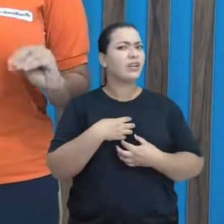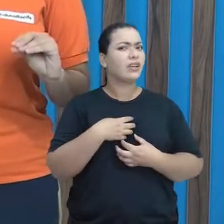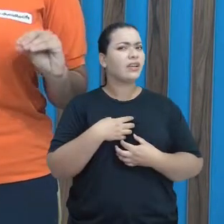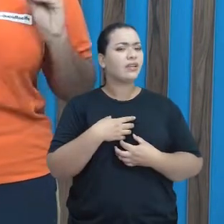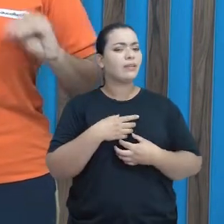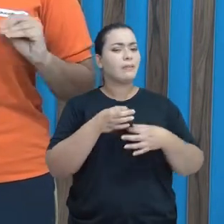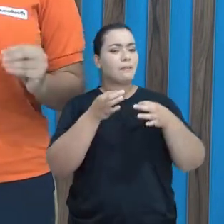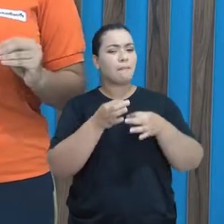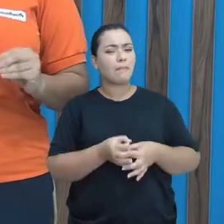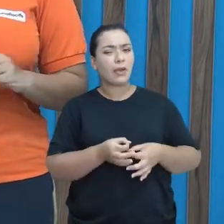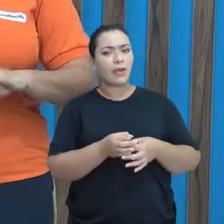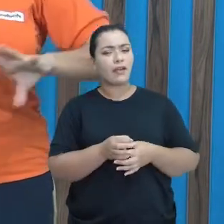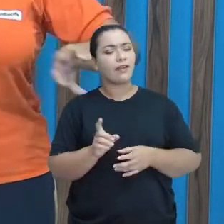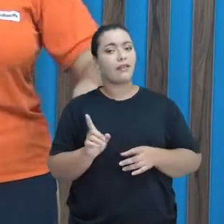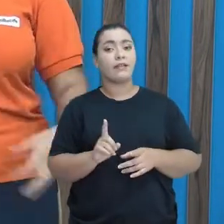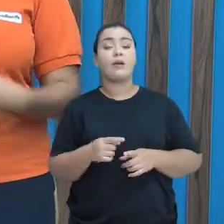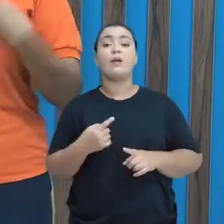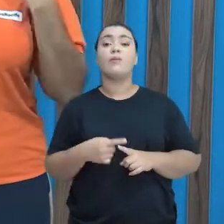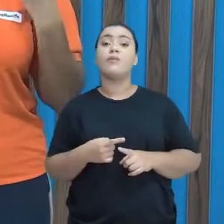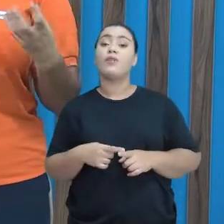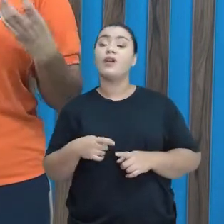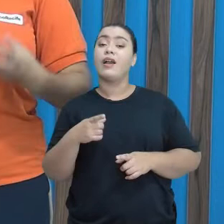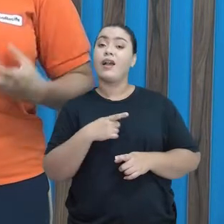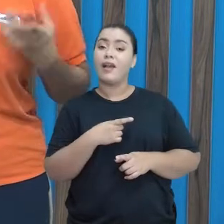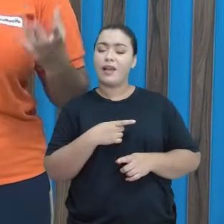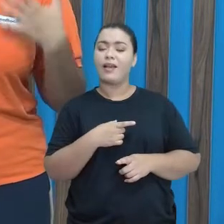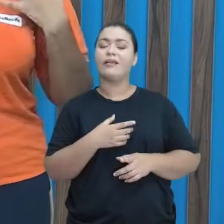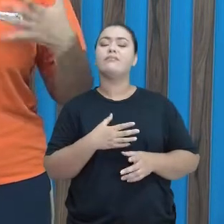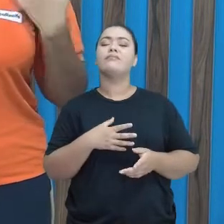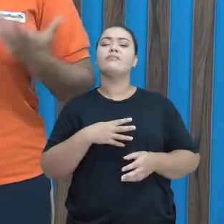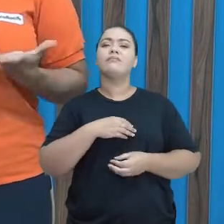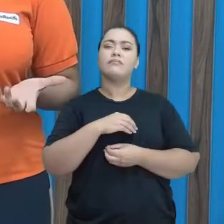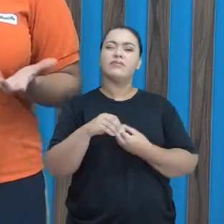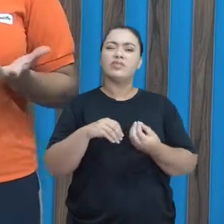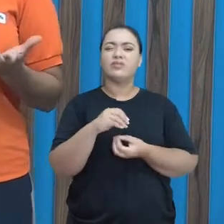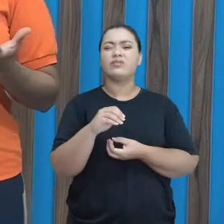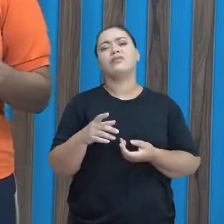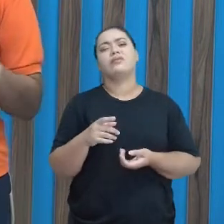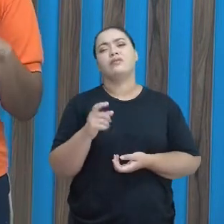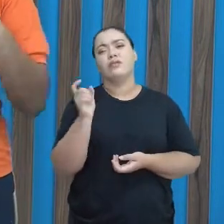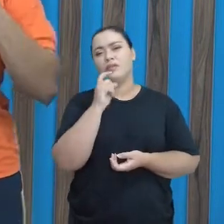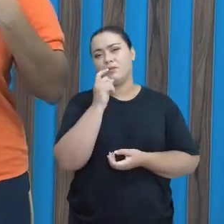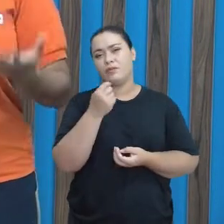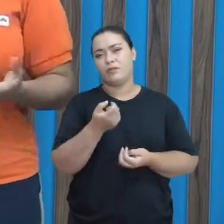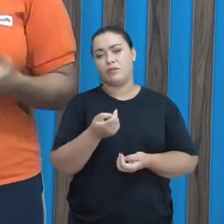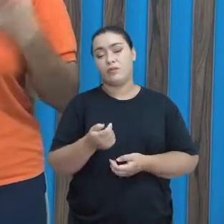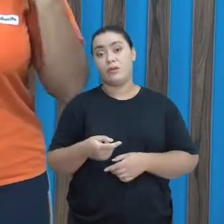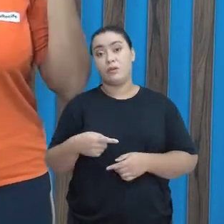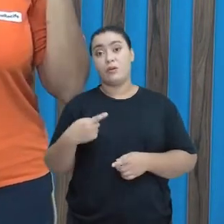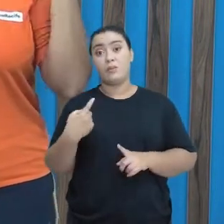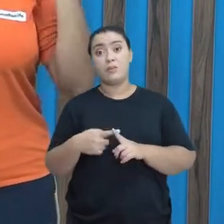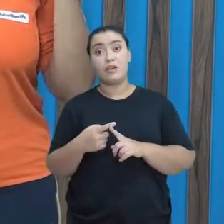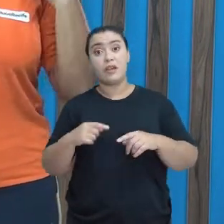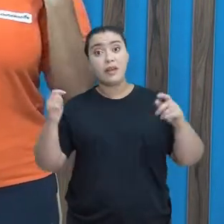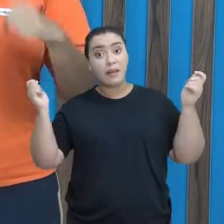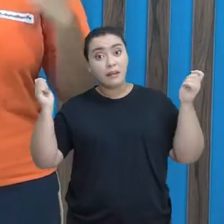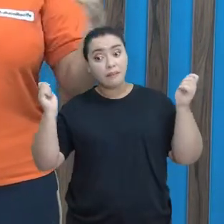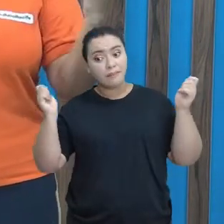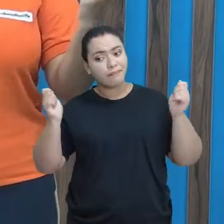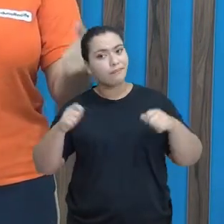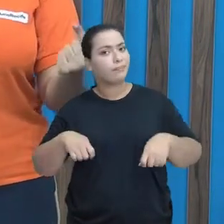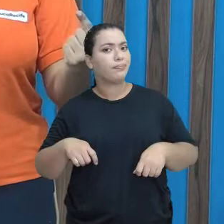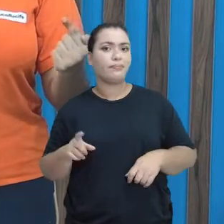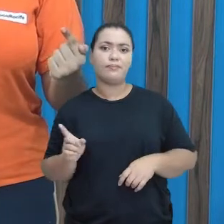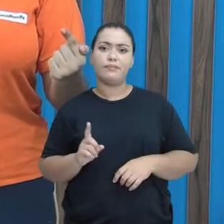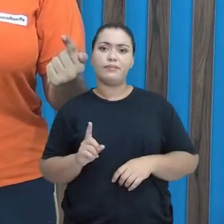daquele jeito. Por quê? Porque há esse espaço para a ficção, tá? Até porque é impossível a gente lembrar de